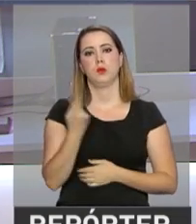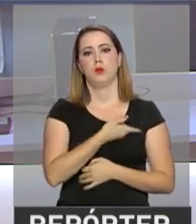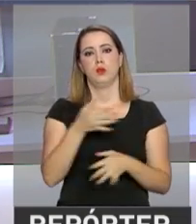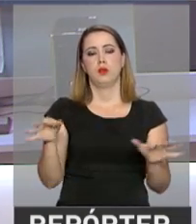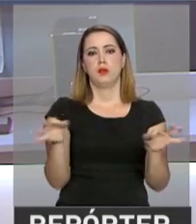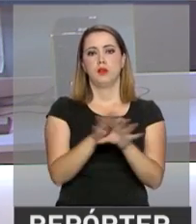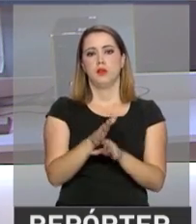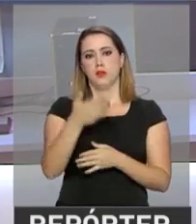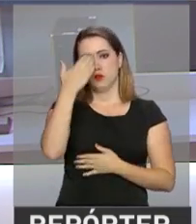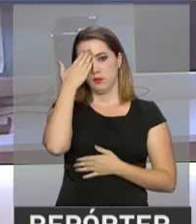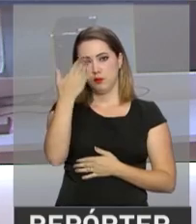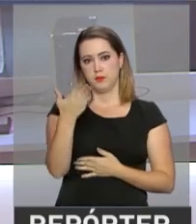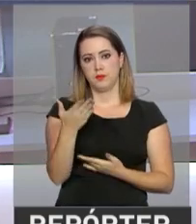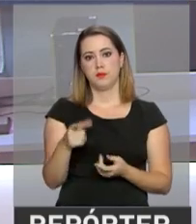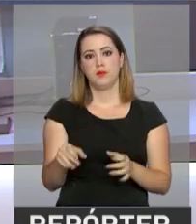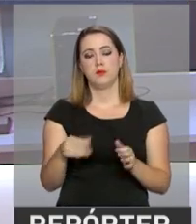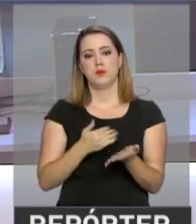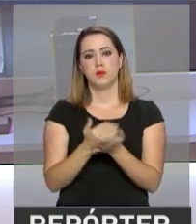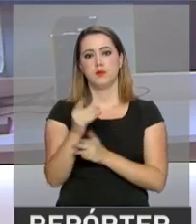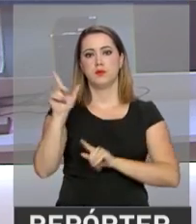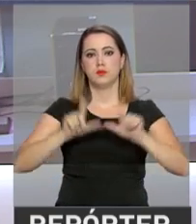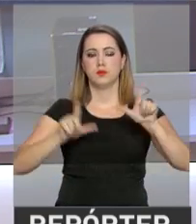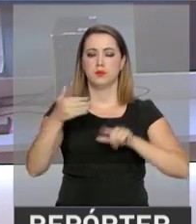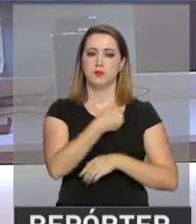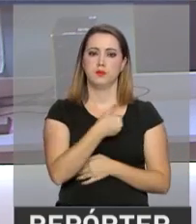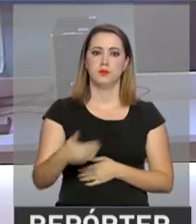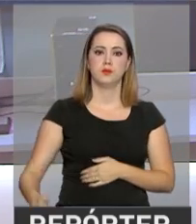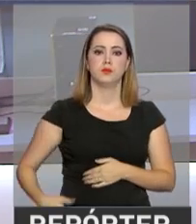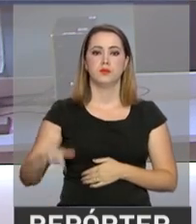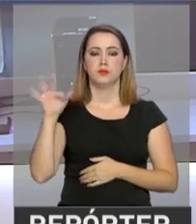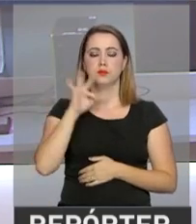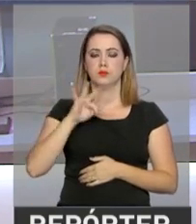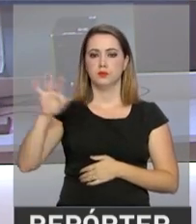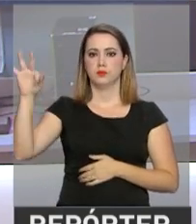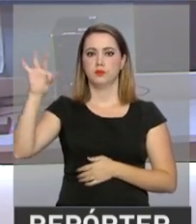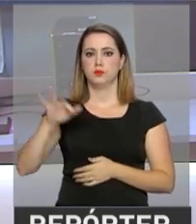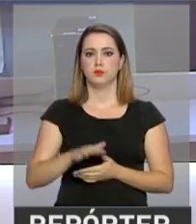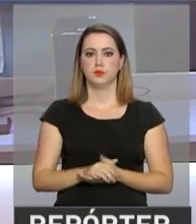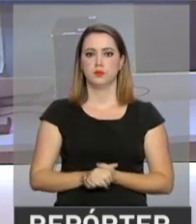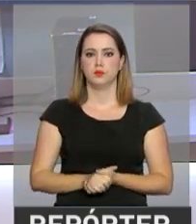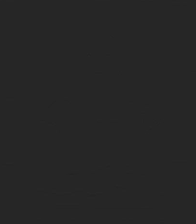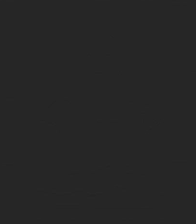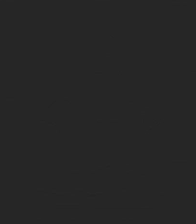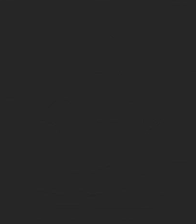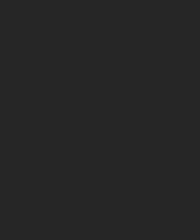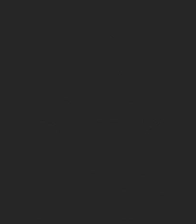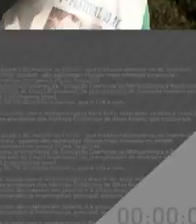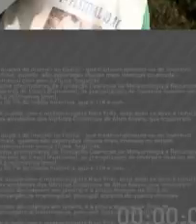Obrigado pela sua companhia e continue com a gente aqui na NBR, a TV do Governo Federal.